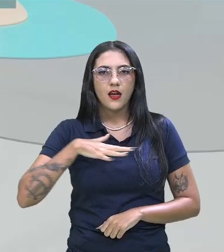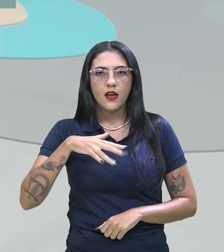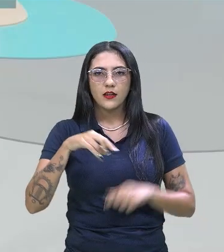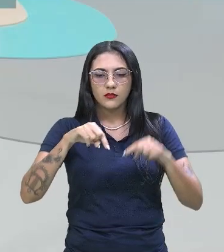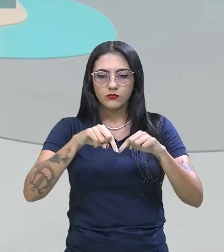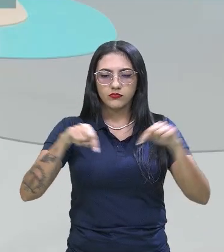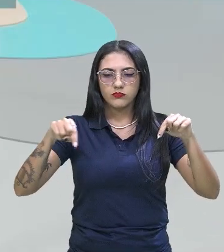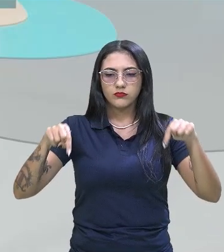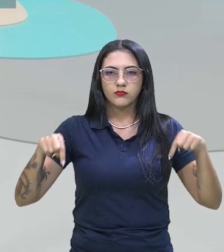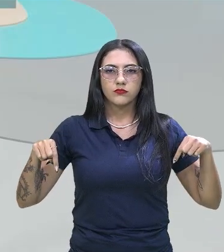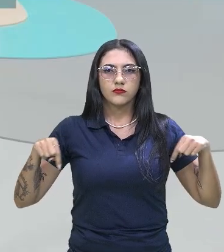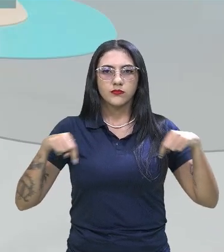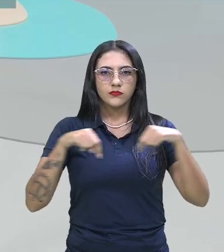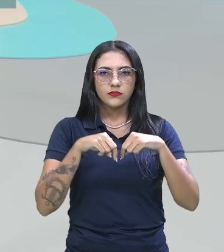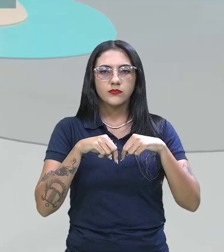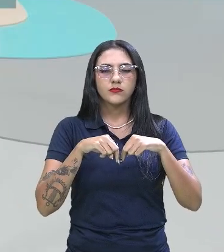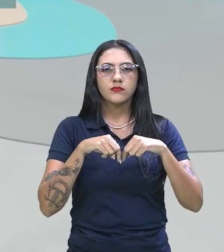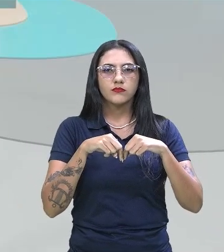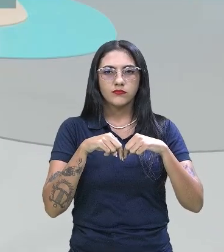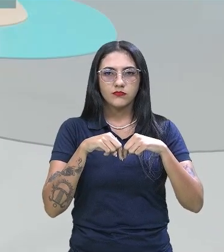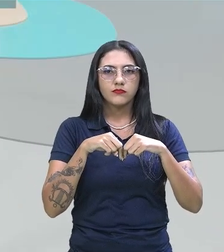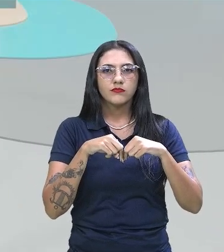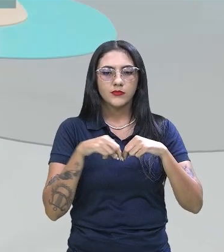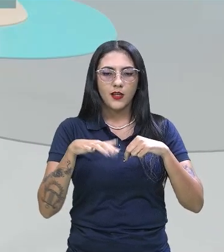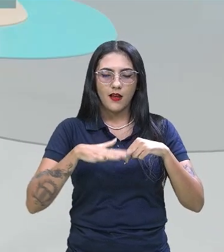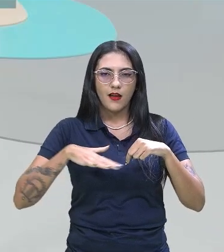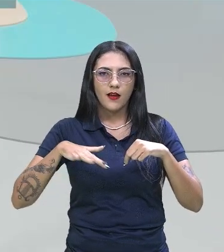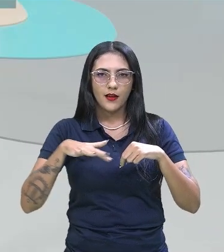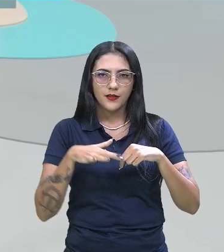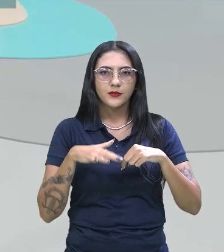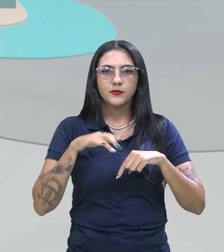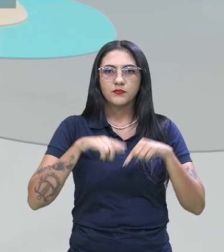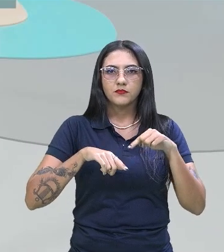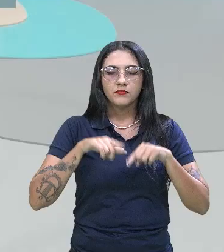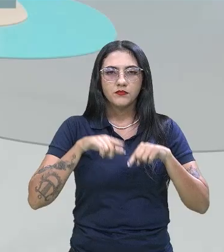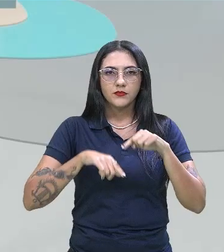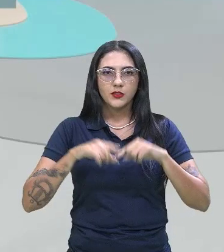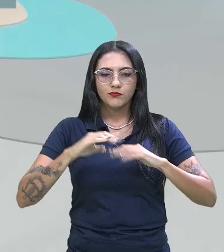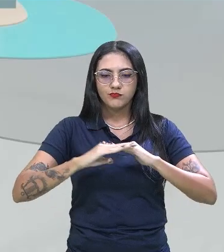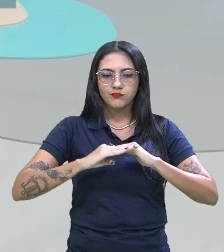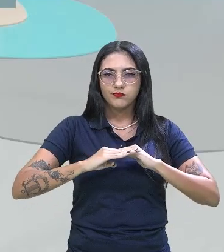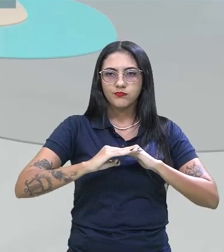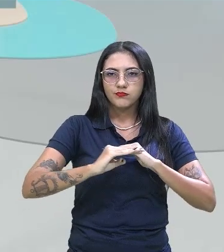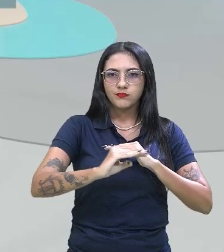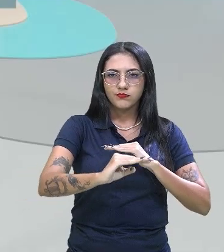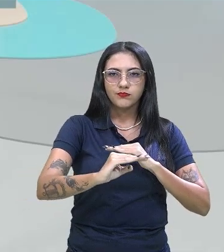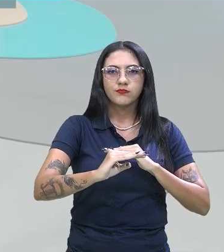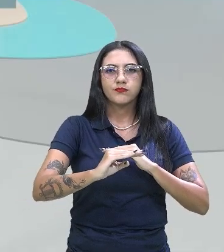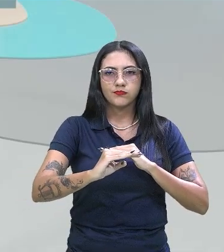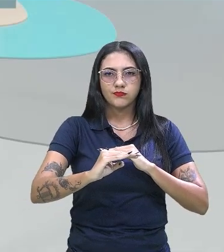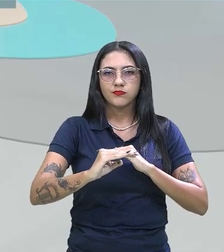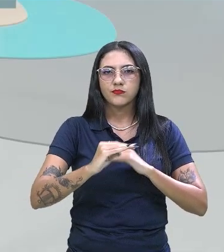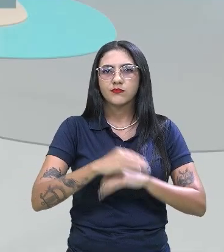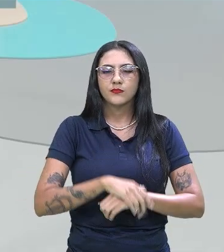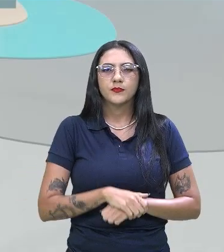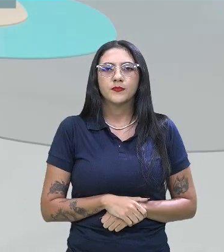no caso do voleibol é uma quadra de cimento, às vezes cimento queimado, né, aquele chão bem